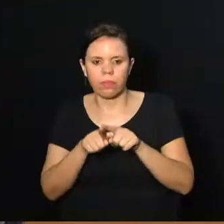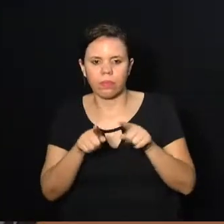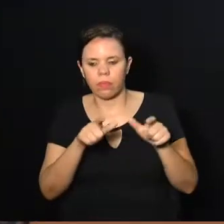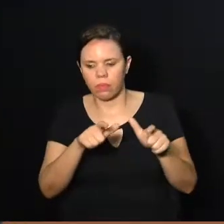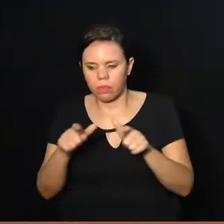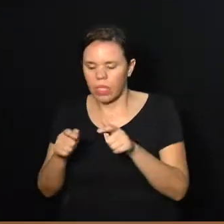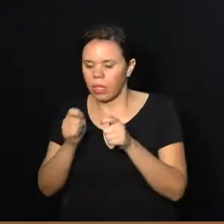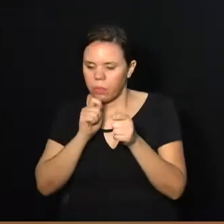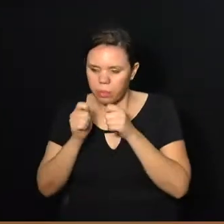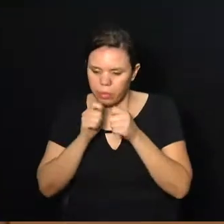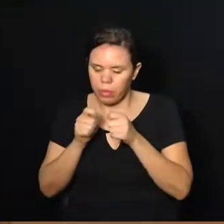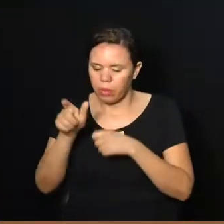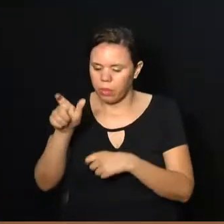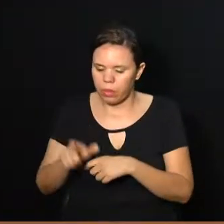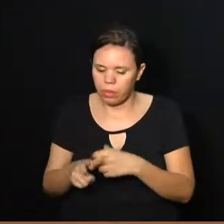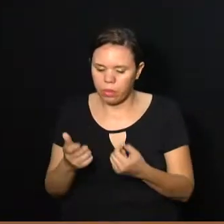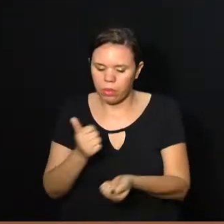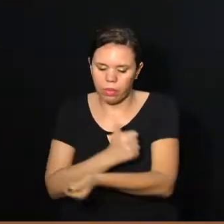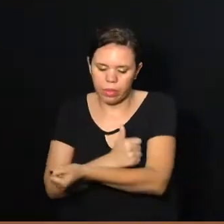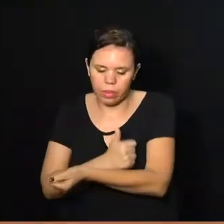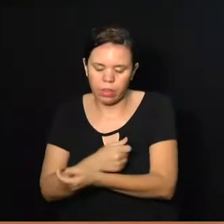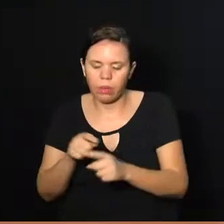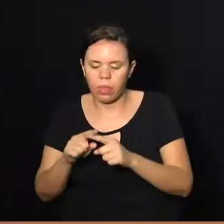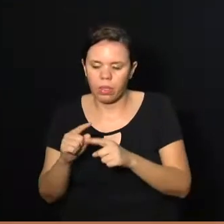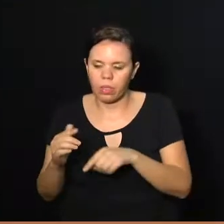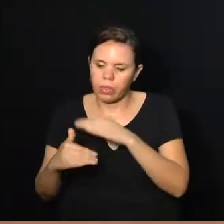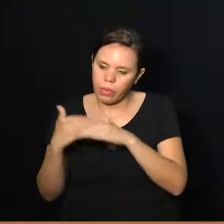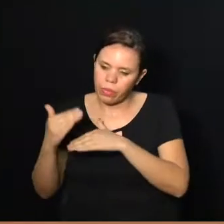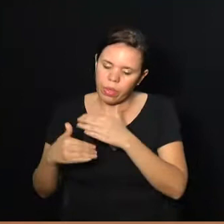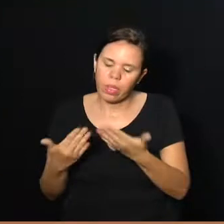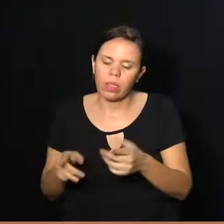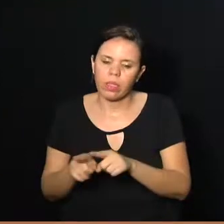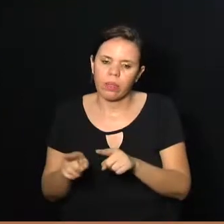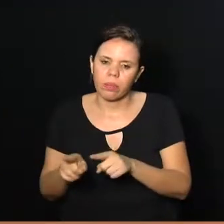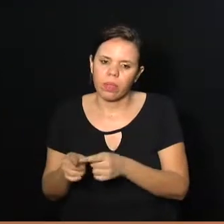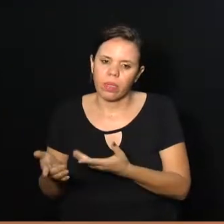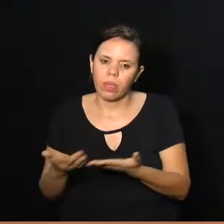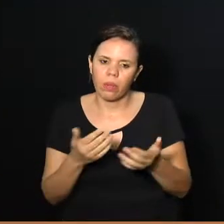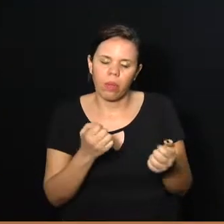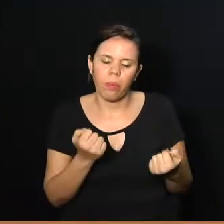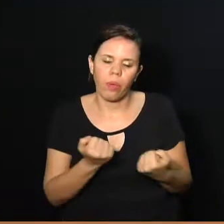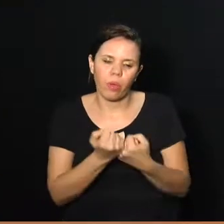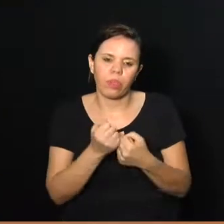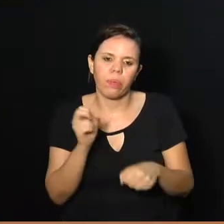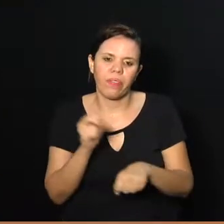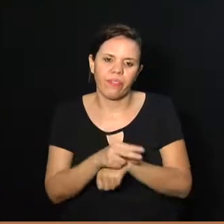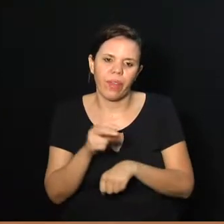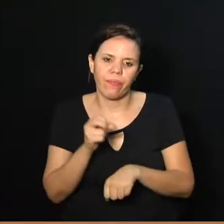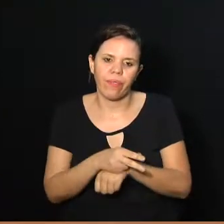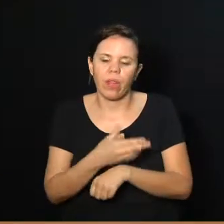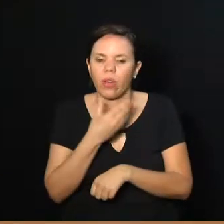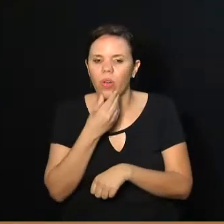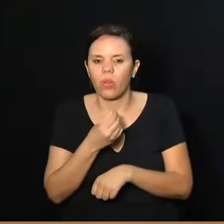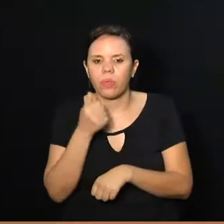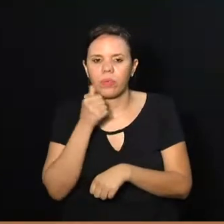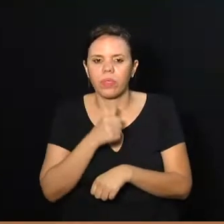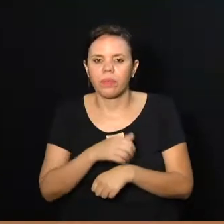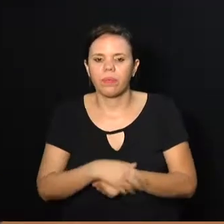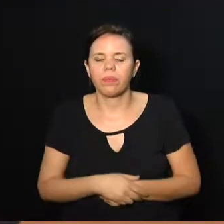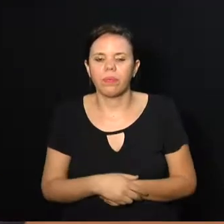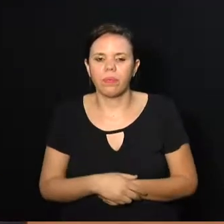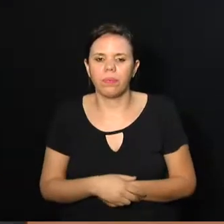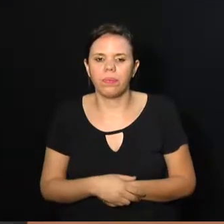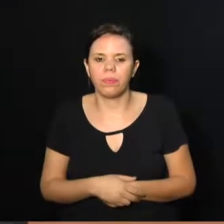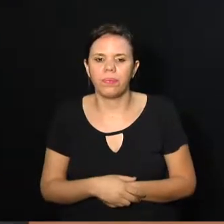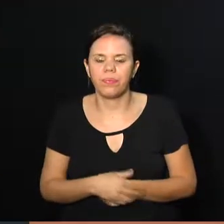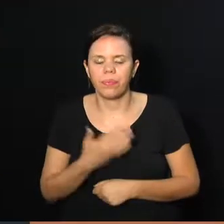triagem e desenvolver assim o encaminhamento correto, e vagas para homens, mulheres